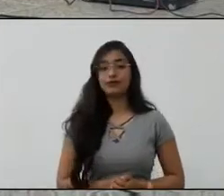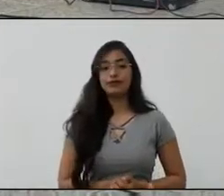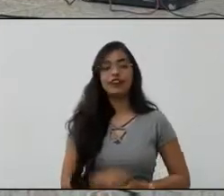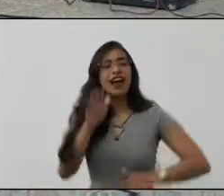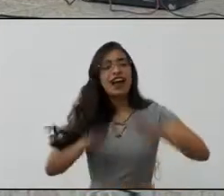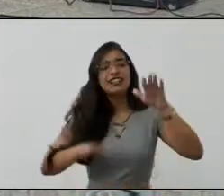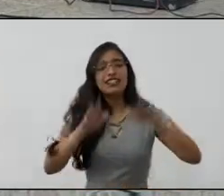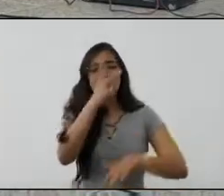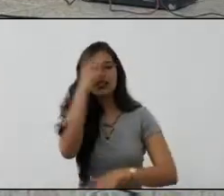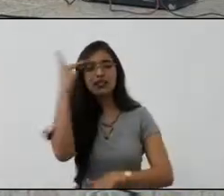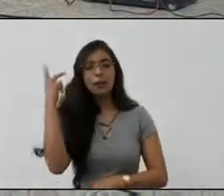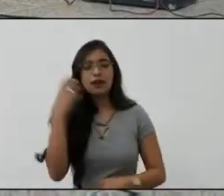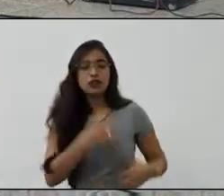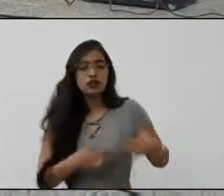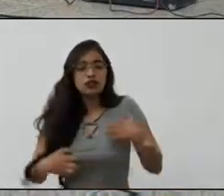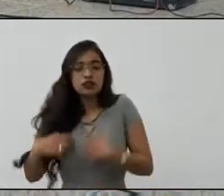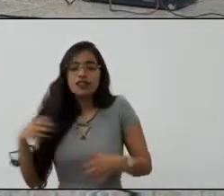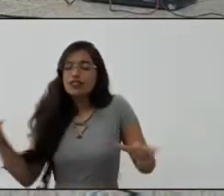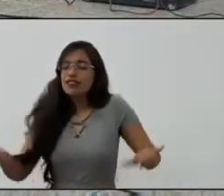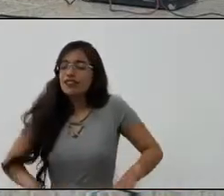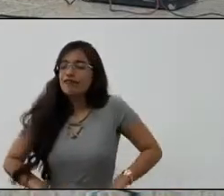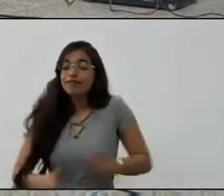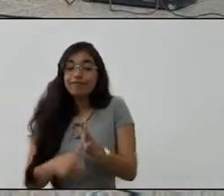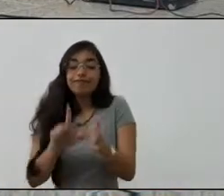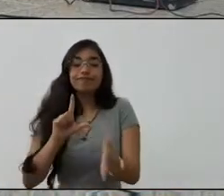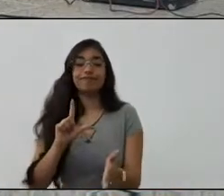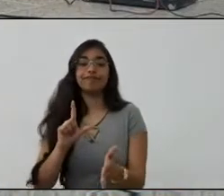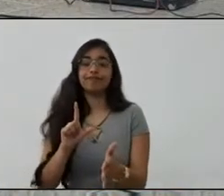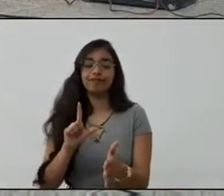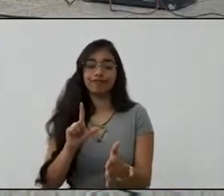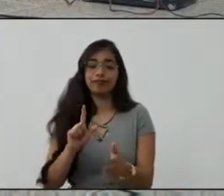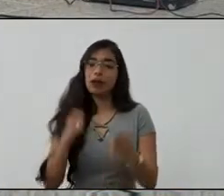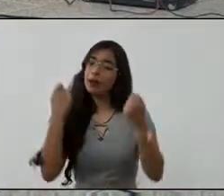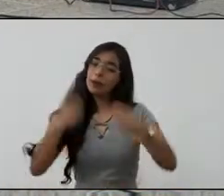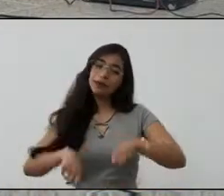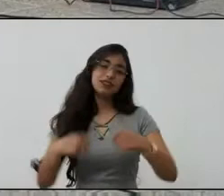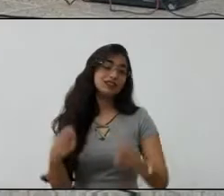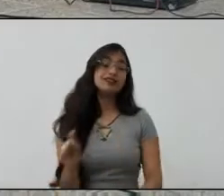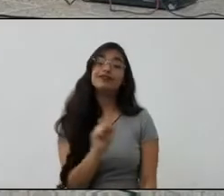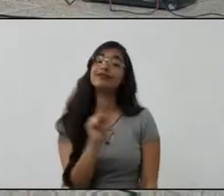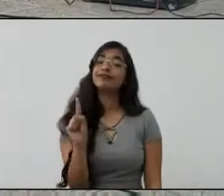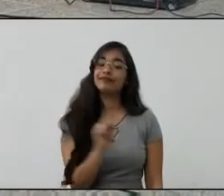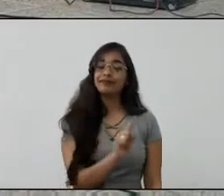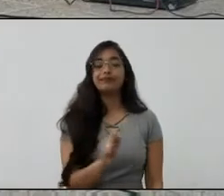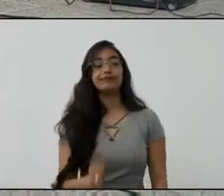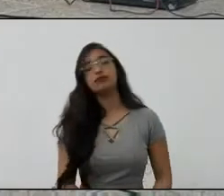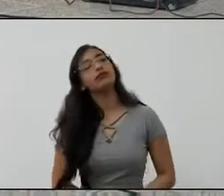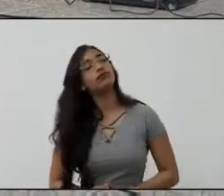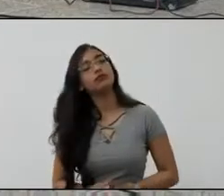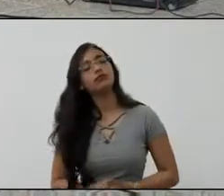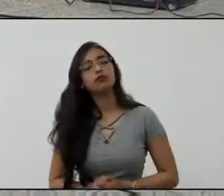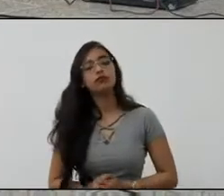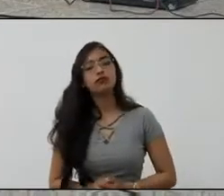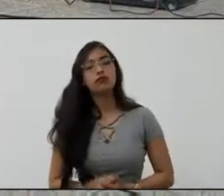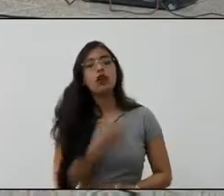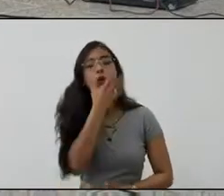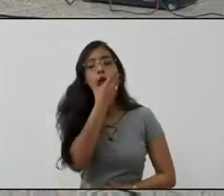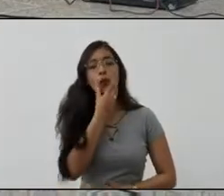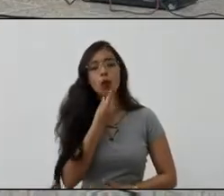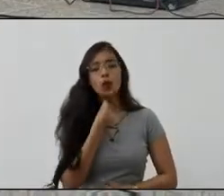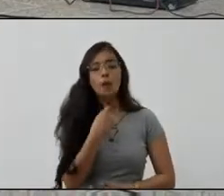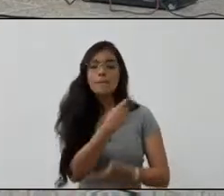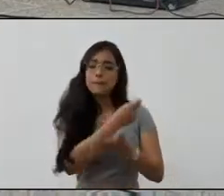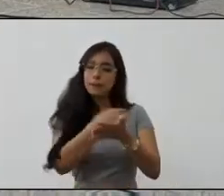E às vezes a pessoa sofrer antecipadamente e desnecessariamente. Um escritor americano,